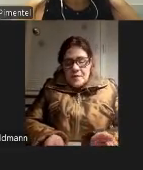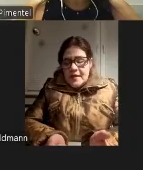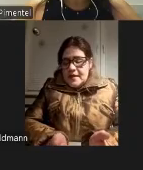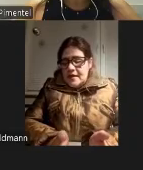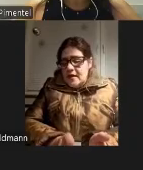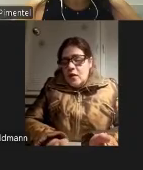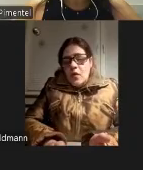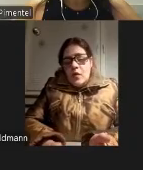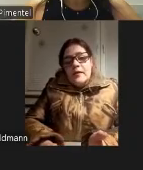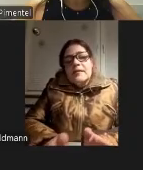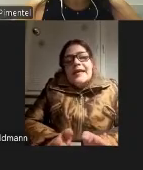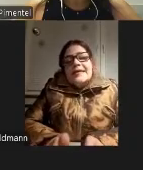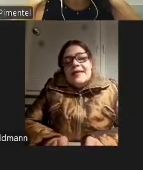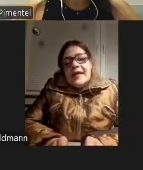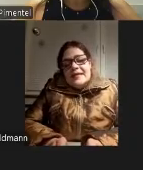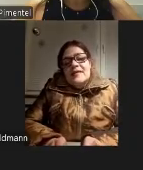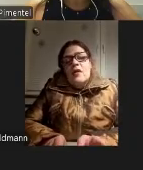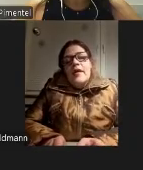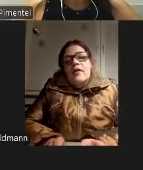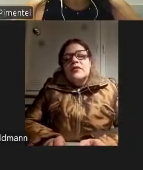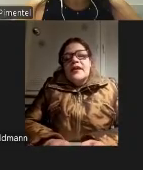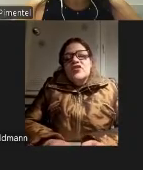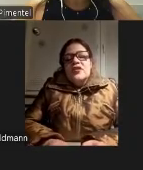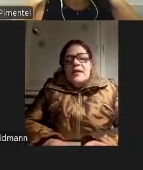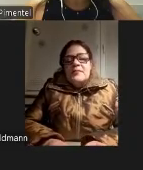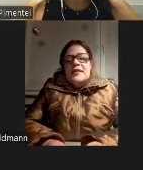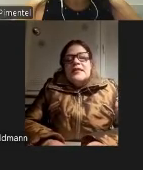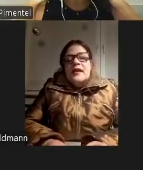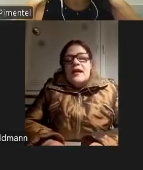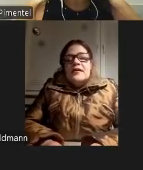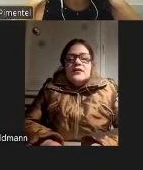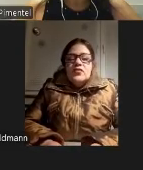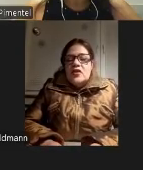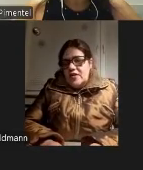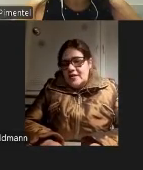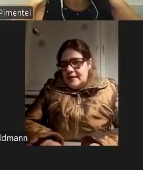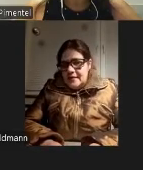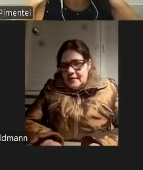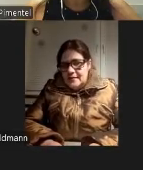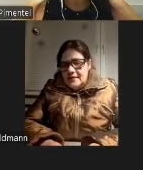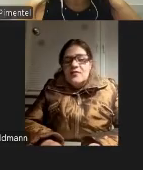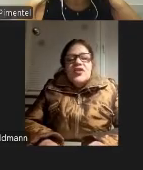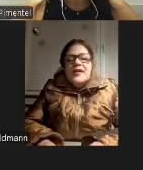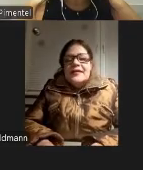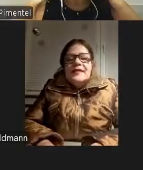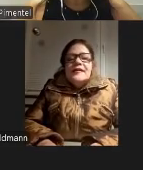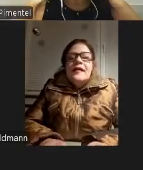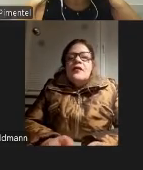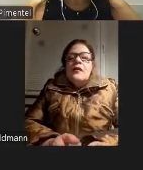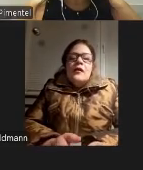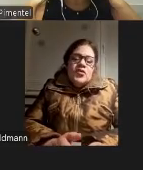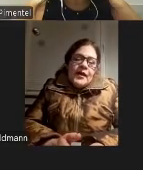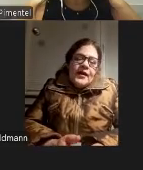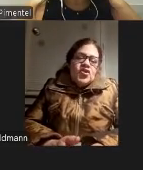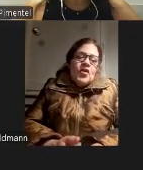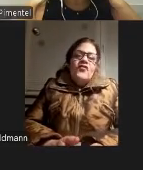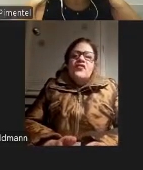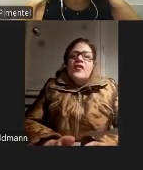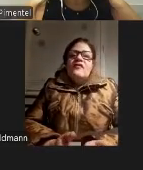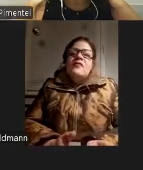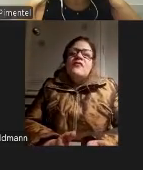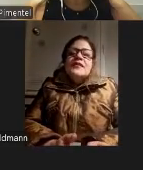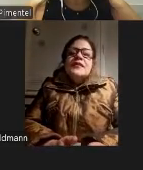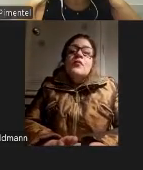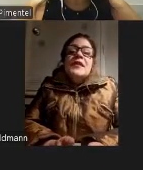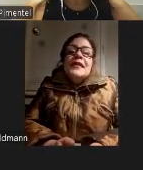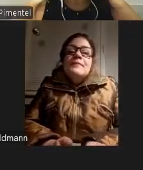palavras, esse aí não é um teste de demência clássico da geriatria. Então, a geriatria, acho que para quem já ouviu